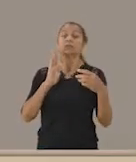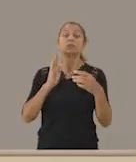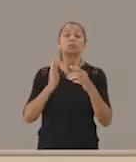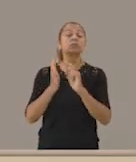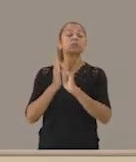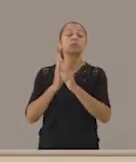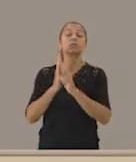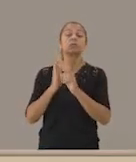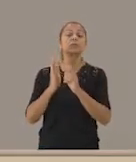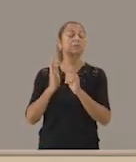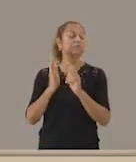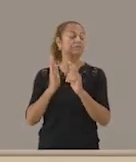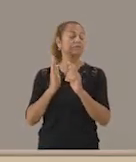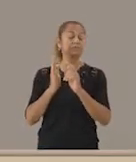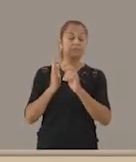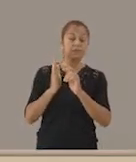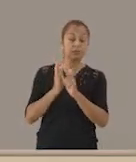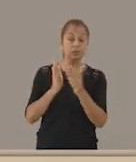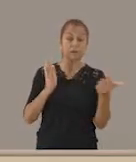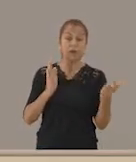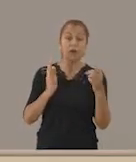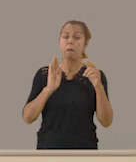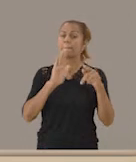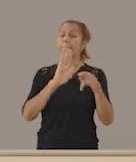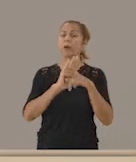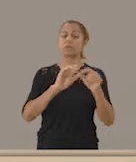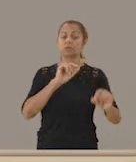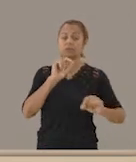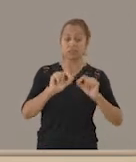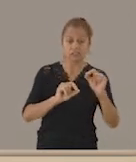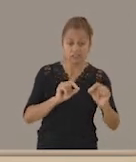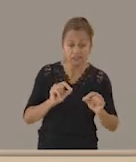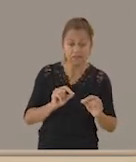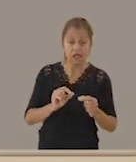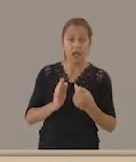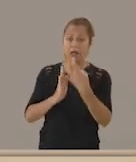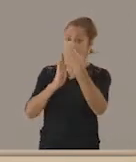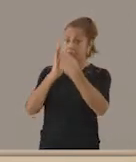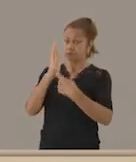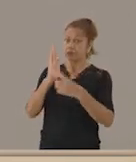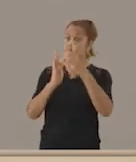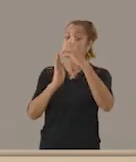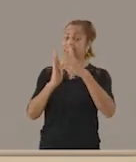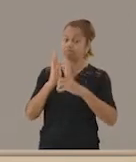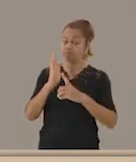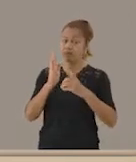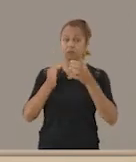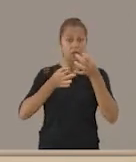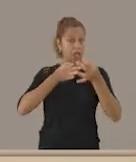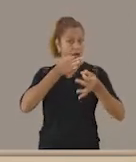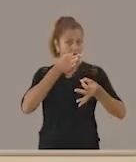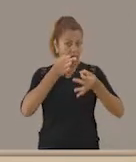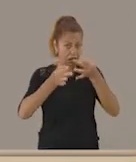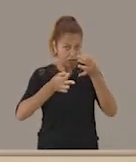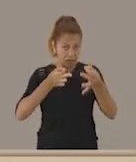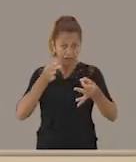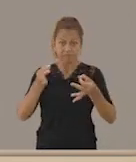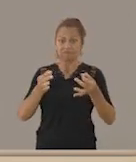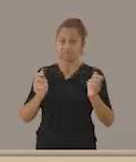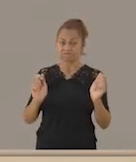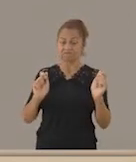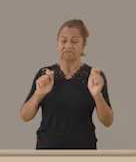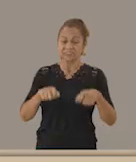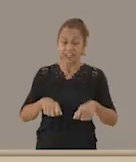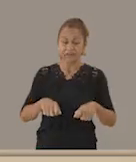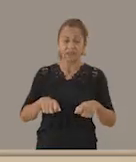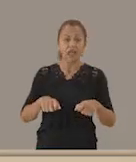textual dissertativo e, por isso, podem ser argumentativo, expositivo ou opinativo.